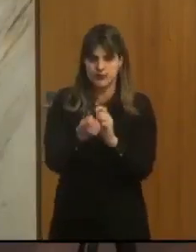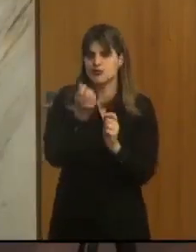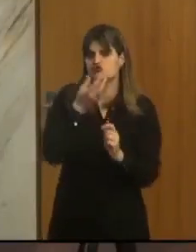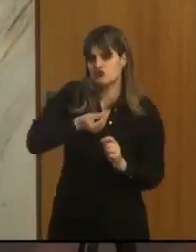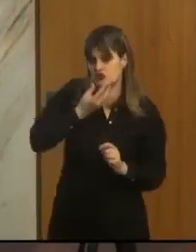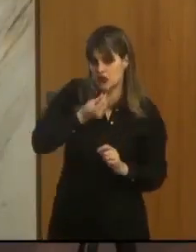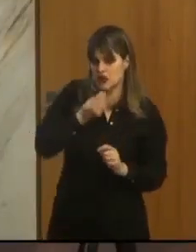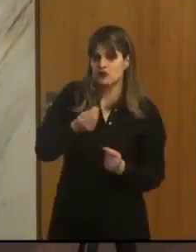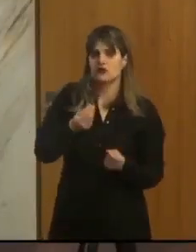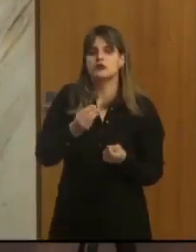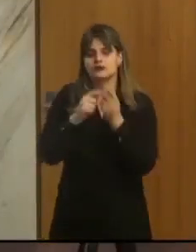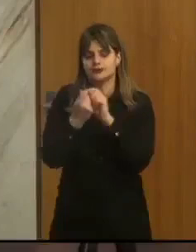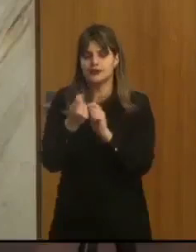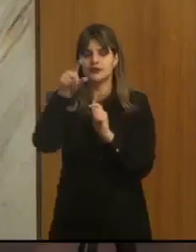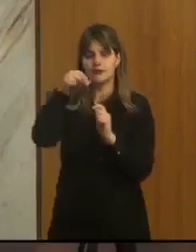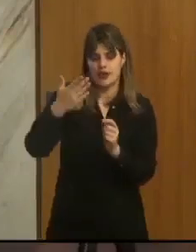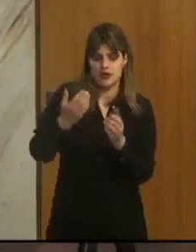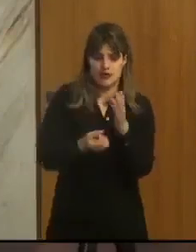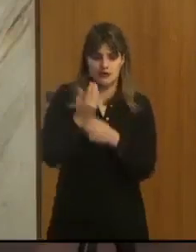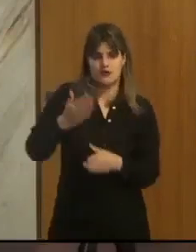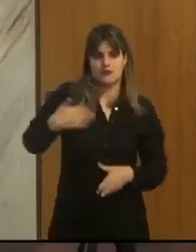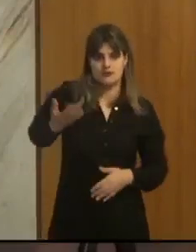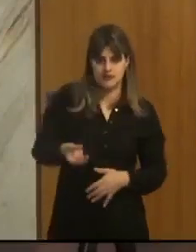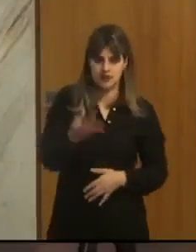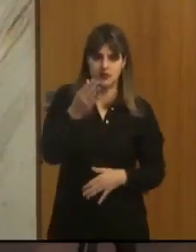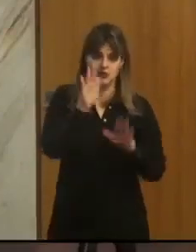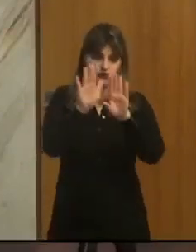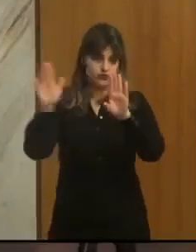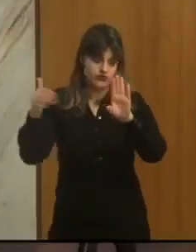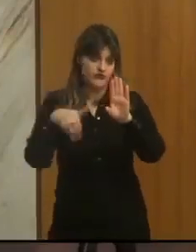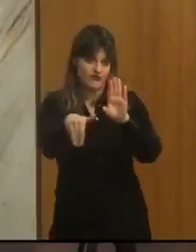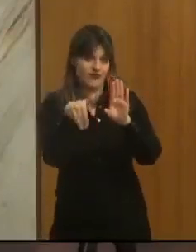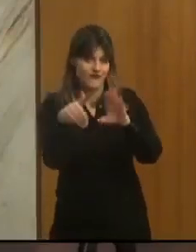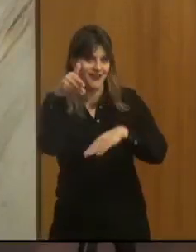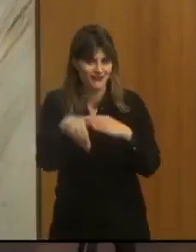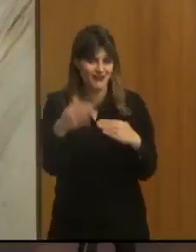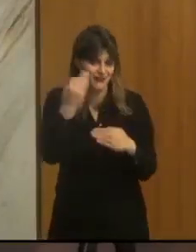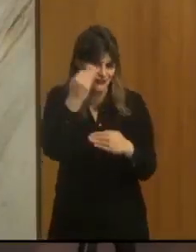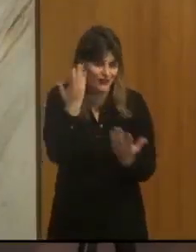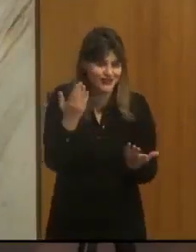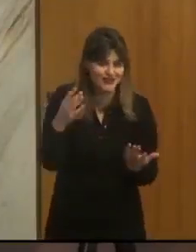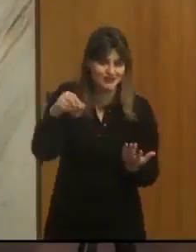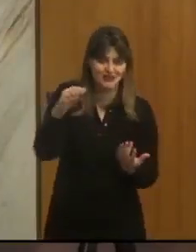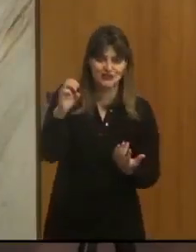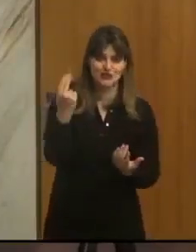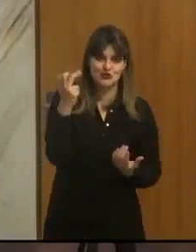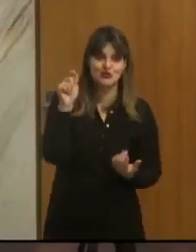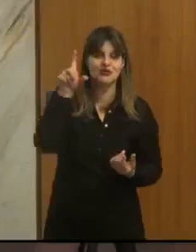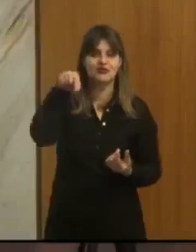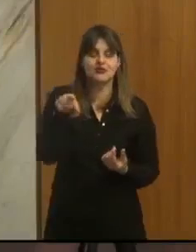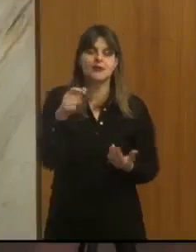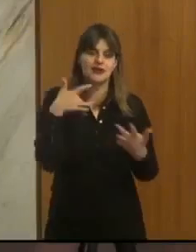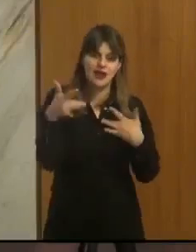a criação das Misericórdias, onde esta exposição vai acontecer, na Misericórdia de Sor, a representação de algumas peças